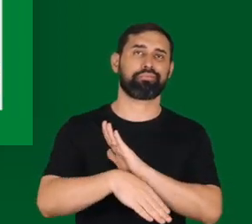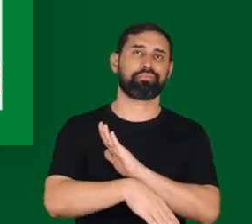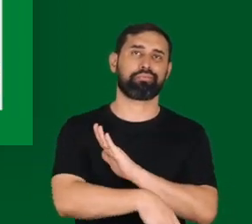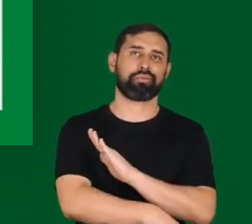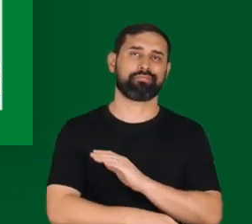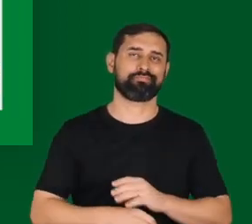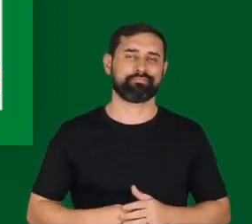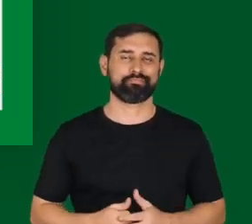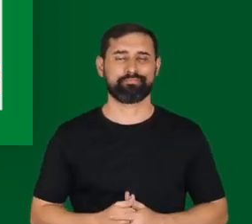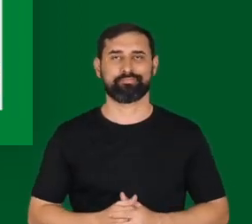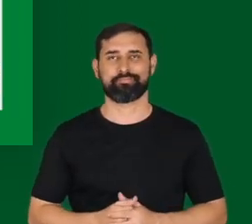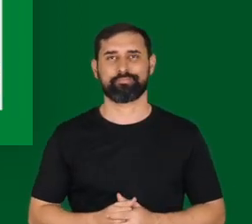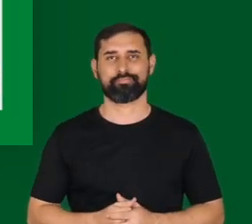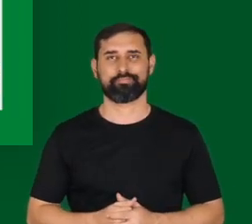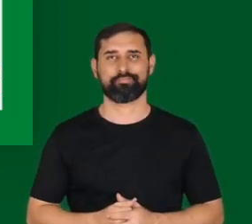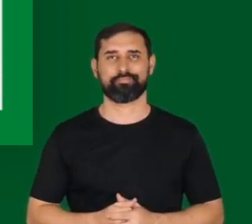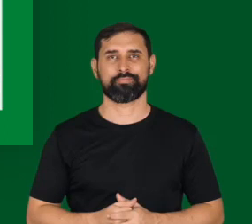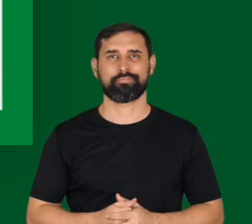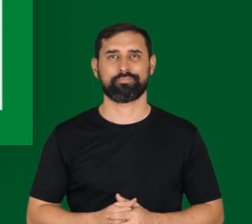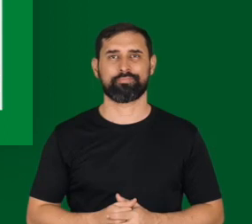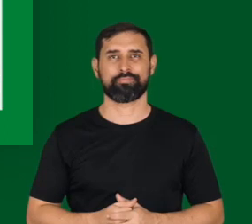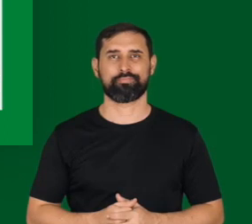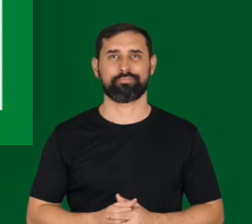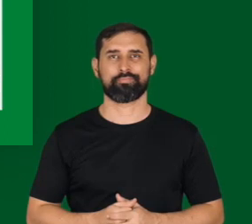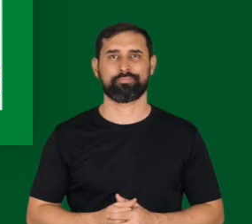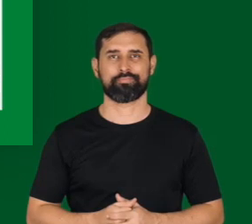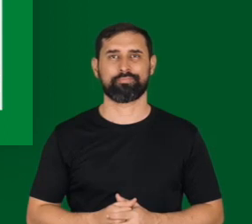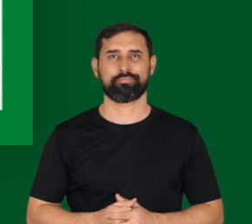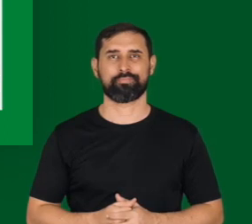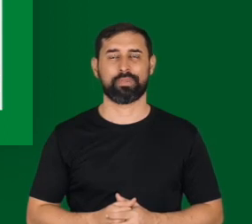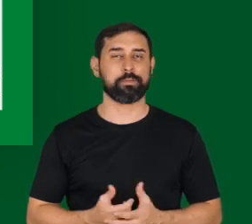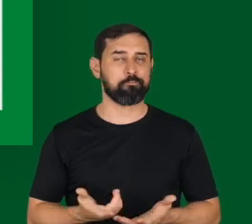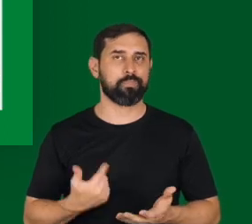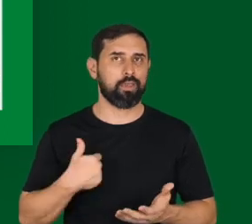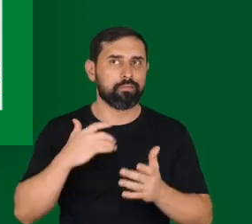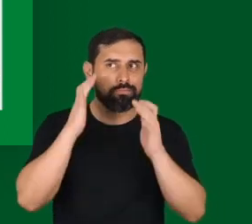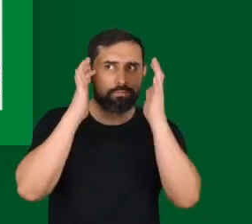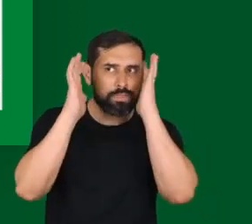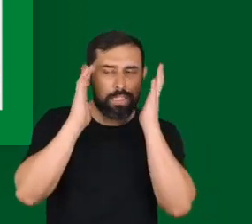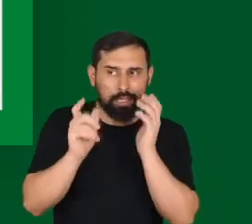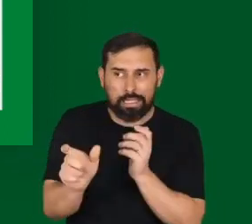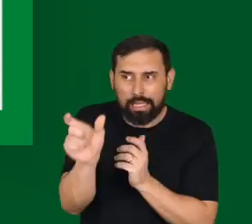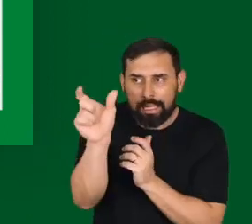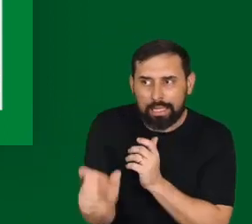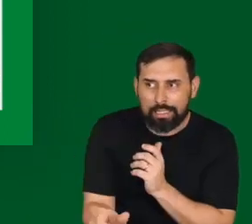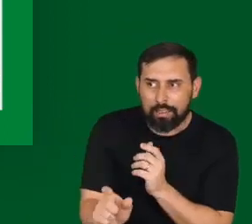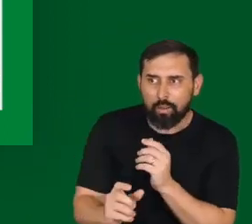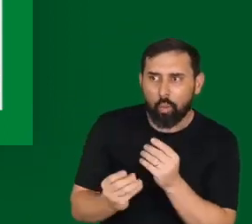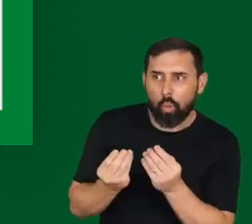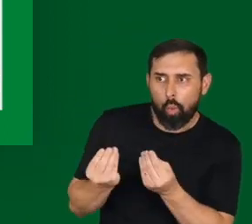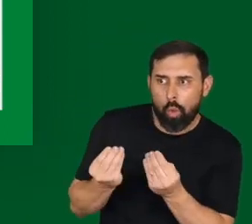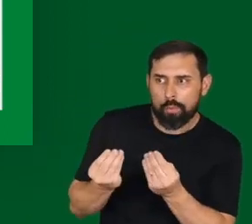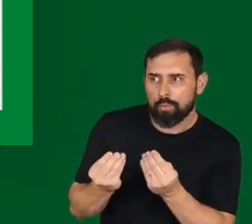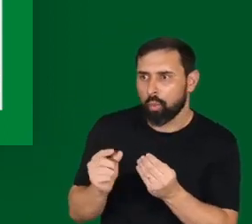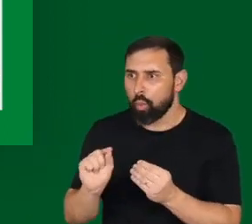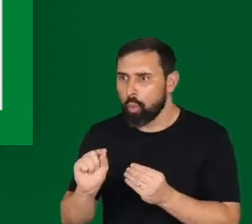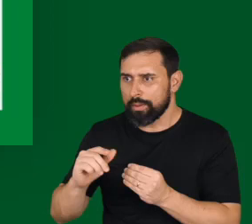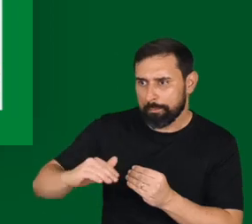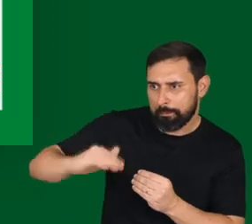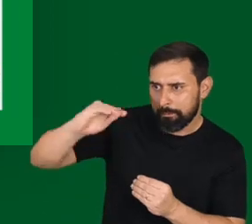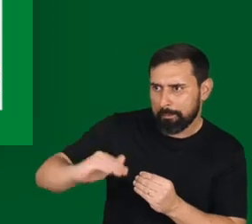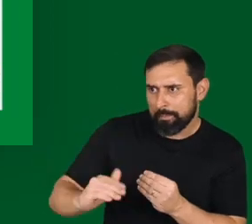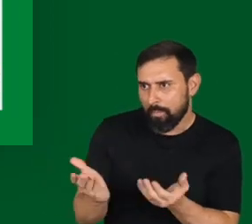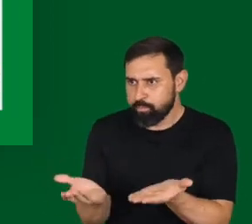a essa hipotensão, se tratando dessa questão da hipotermia. Então, a gente tem que pensar nessas características